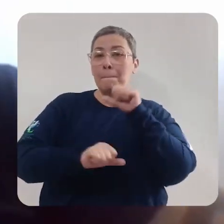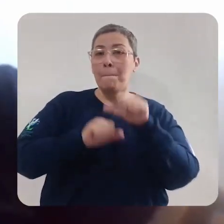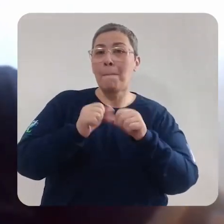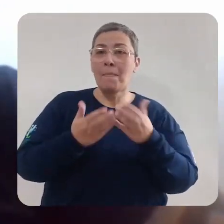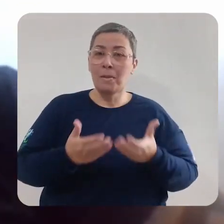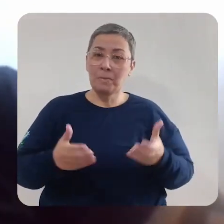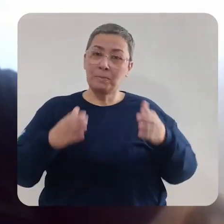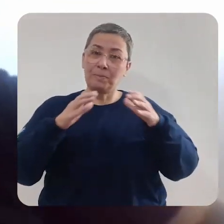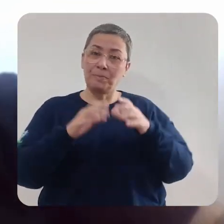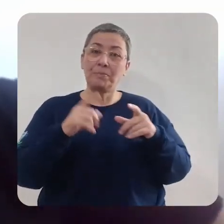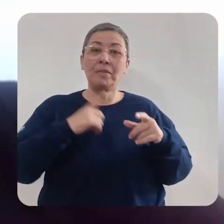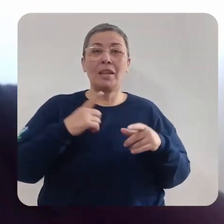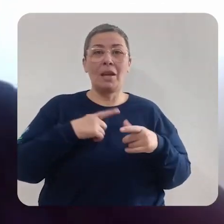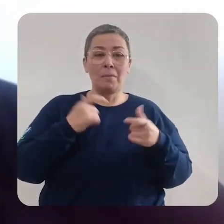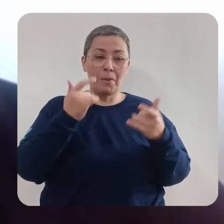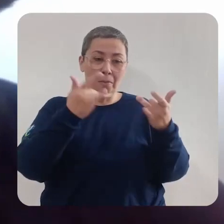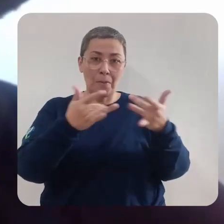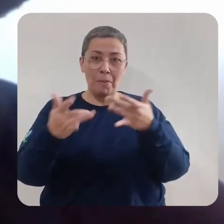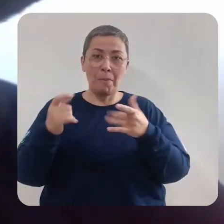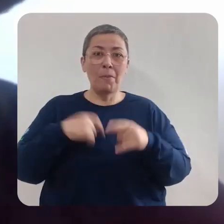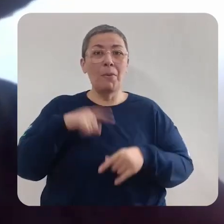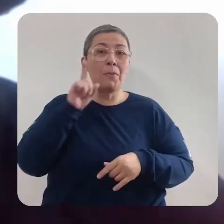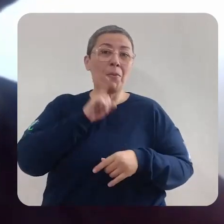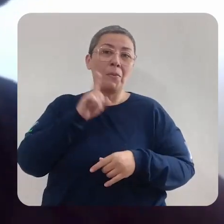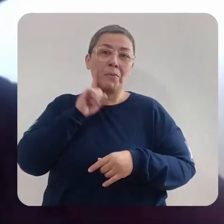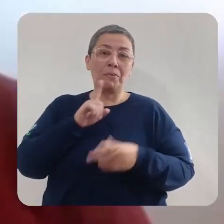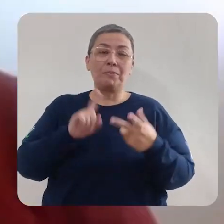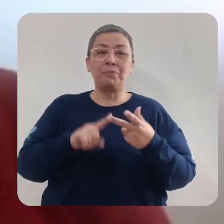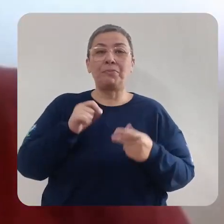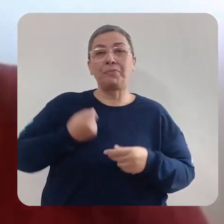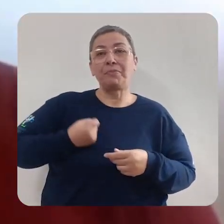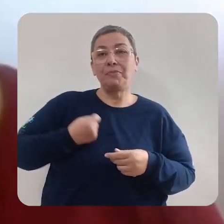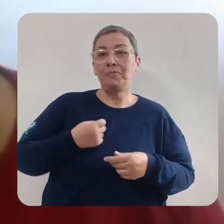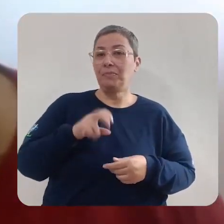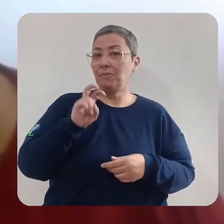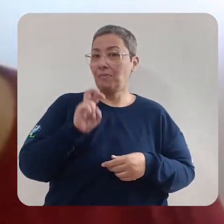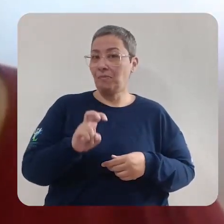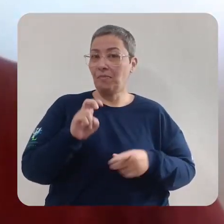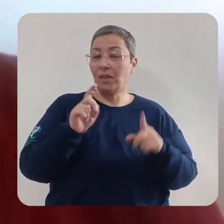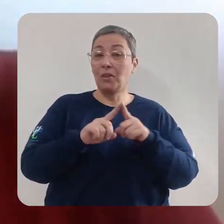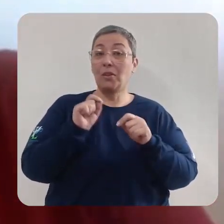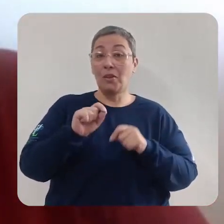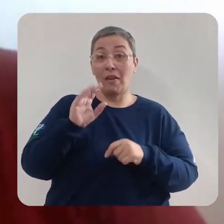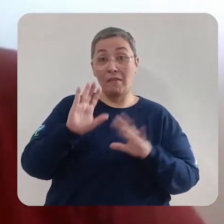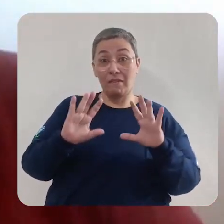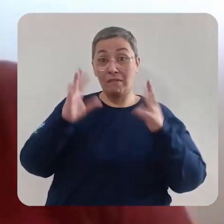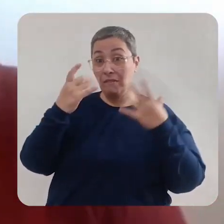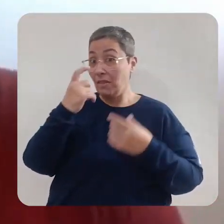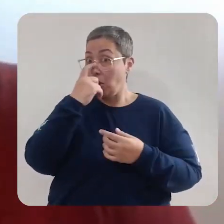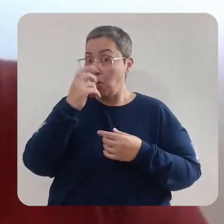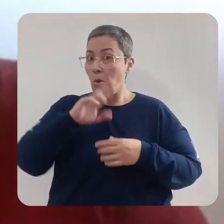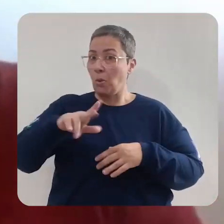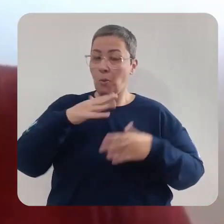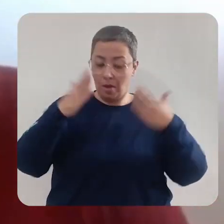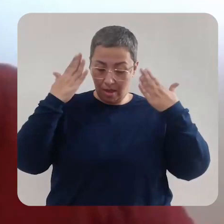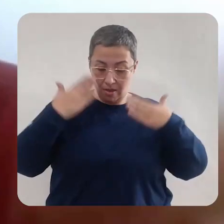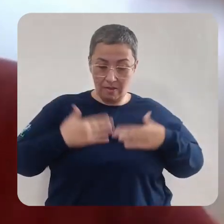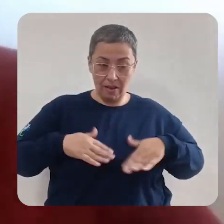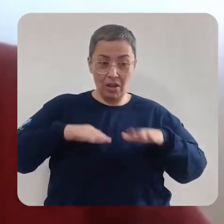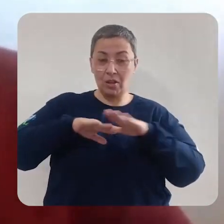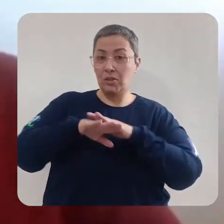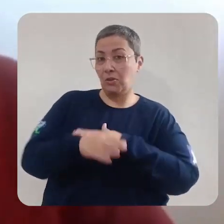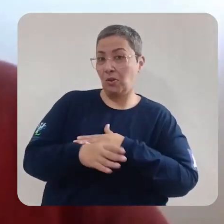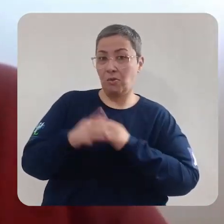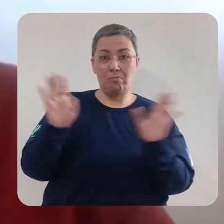Só viraram abóboras porque tem bastante abóbora nos Estados Unidos. Number 5. No Halloween, as fantasias não são só